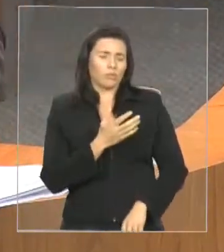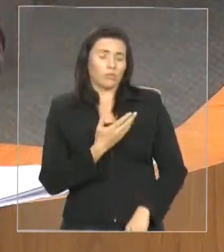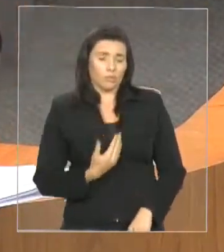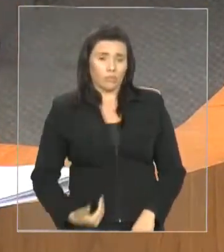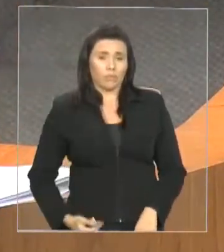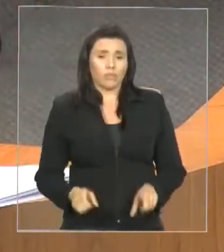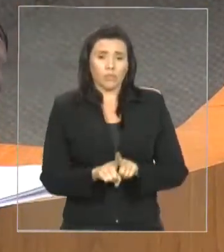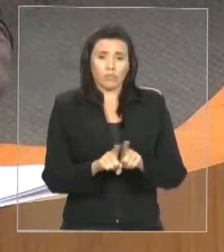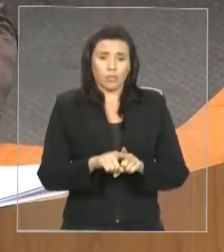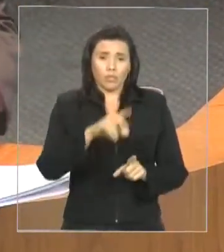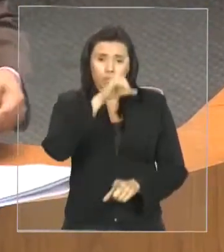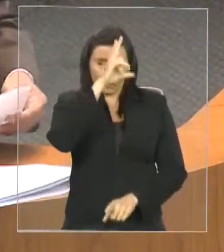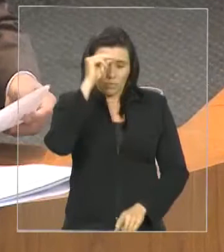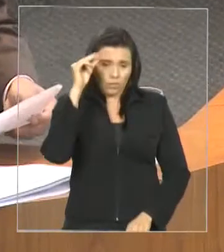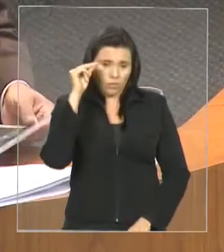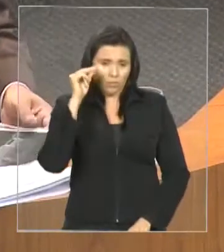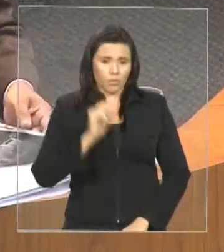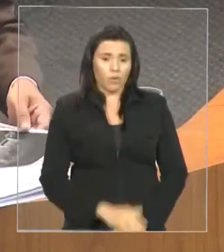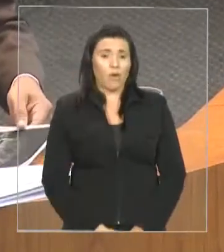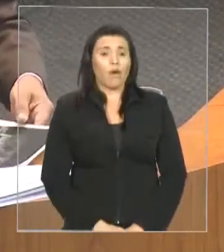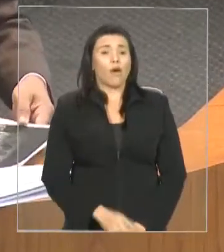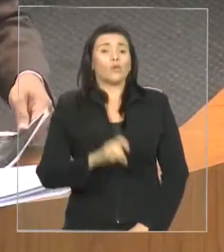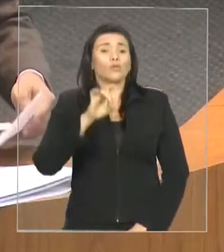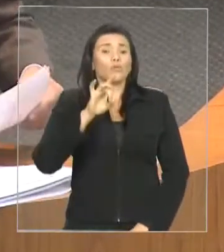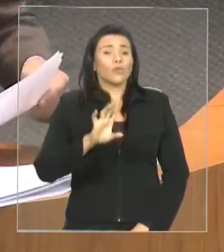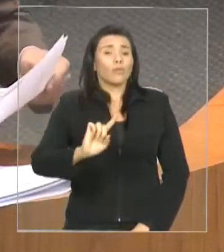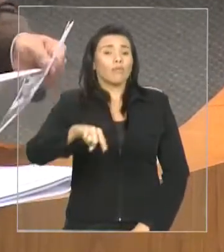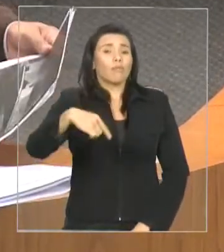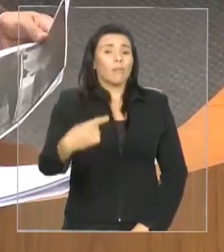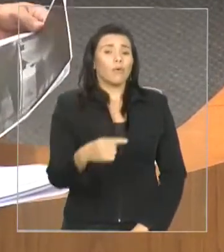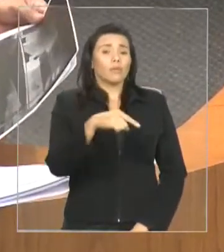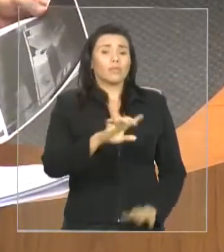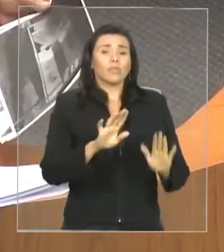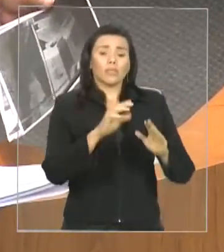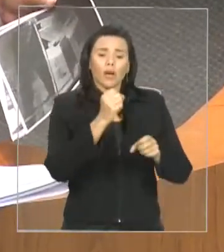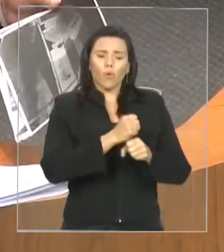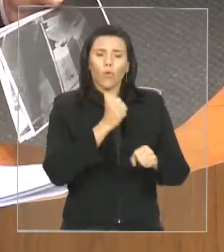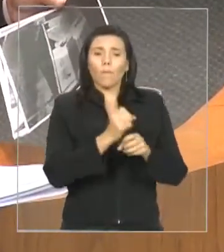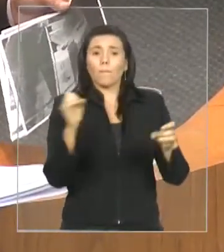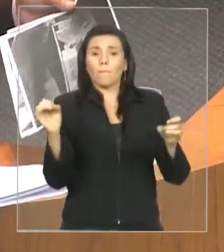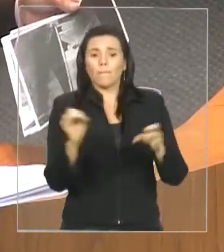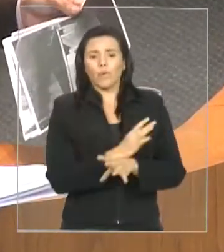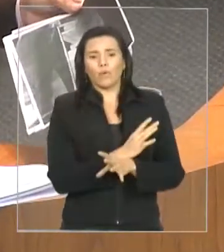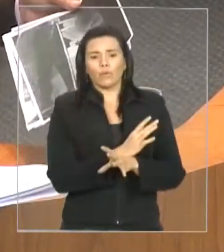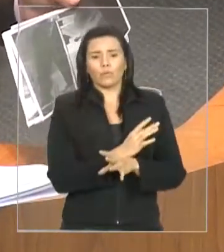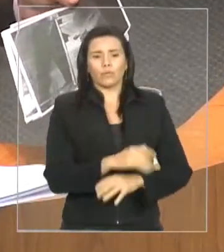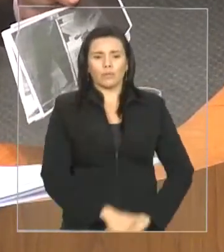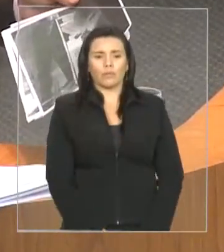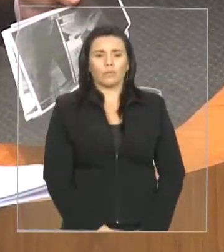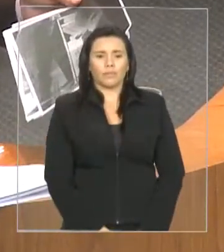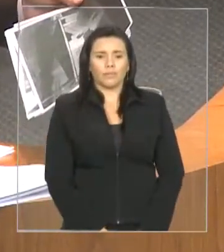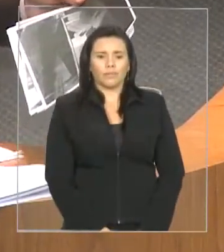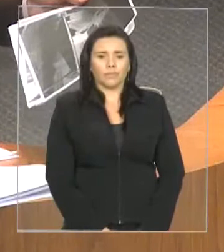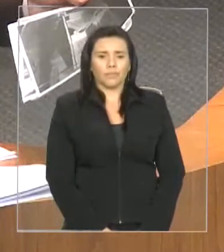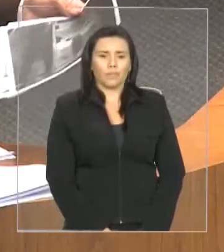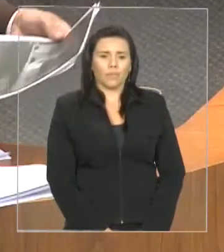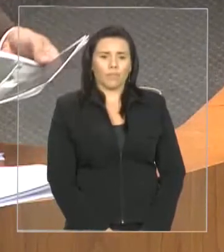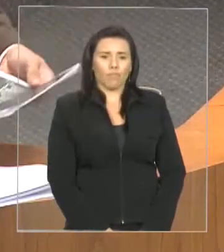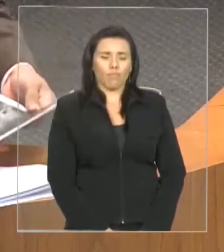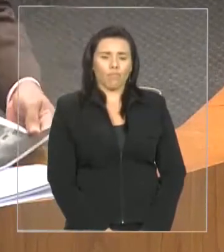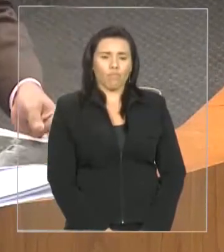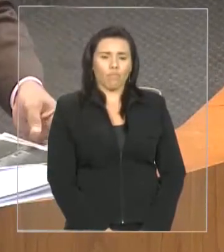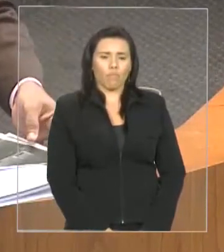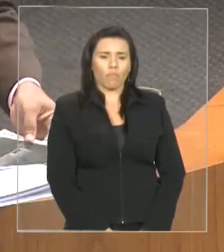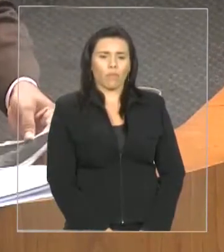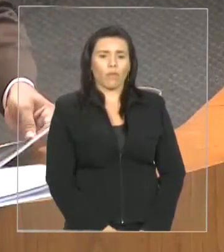Estado, e eu volto a repetir, logo depois que soube que estava no Lava Jato, delatado no Lava Jato, não estou dizendo que